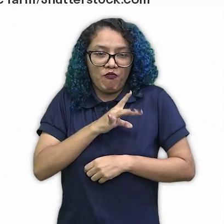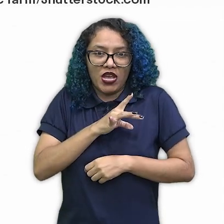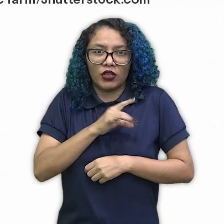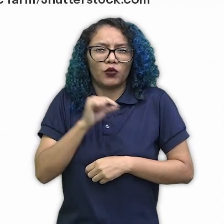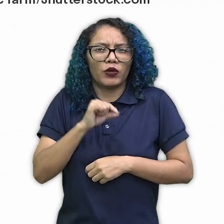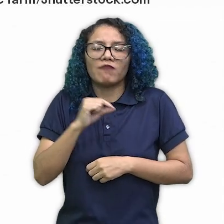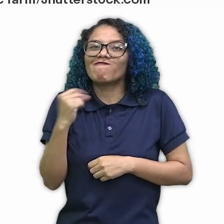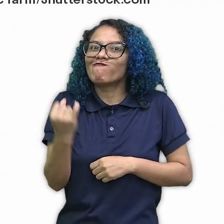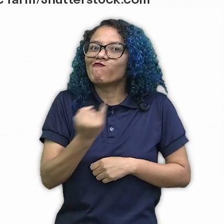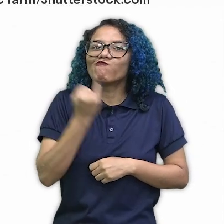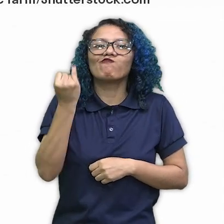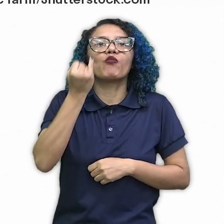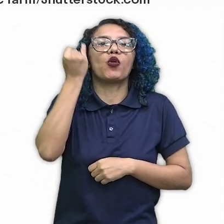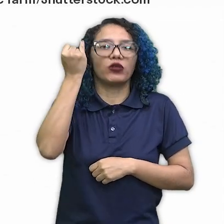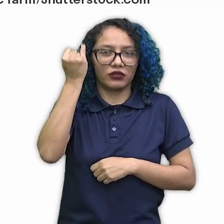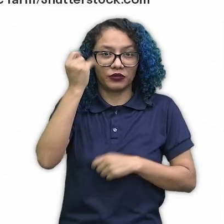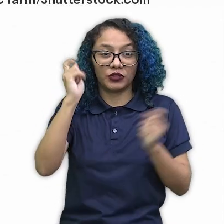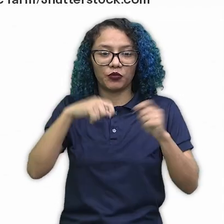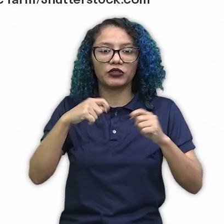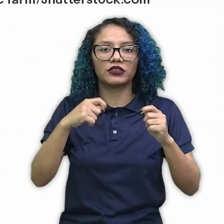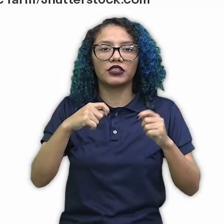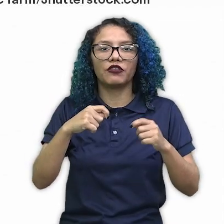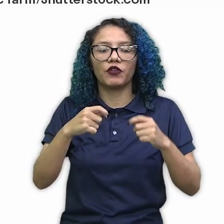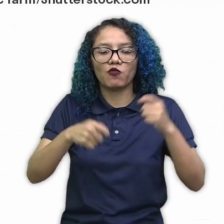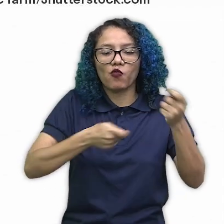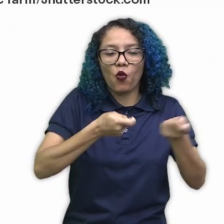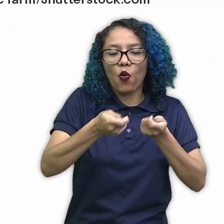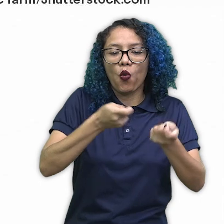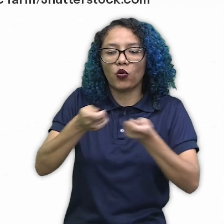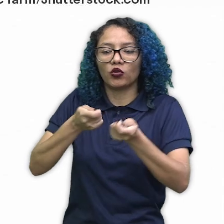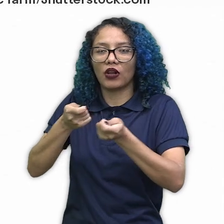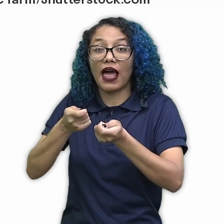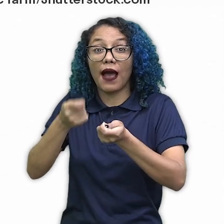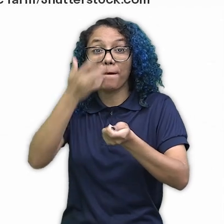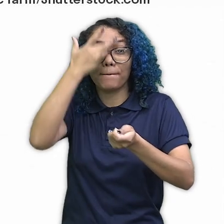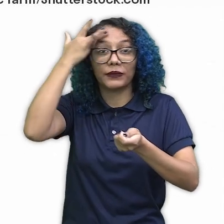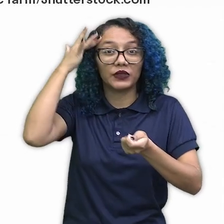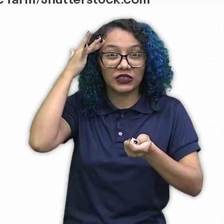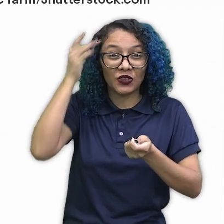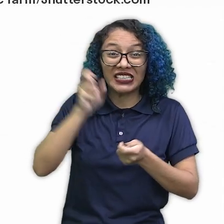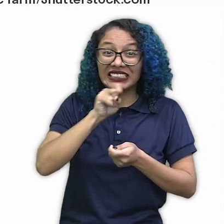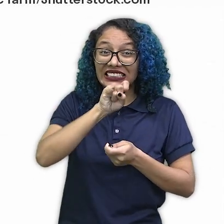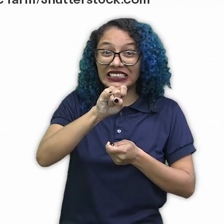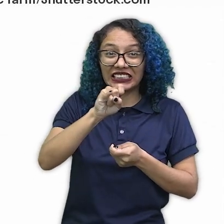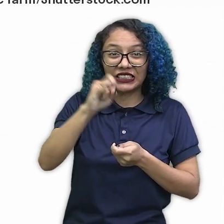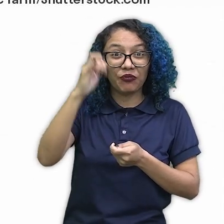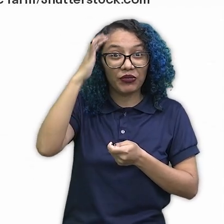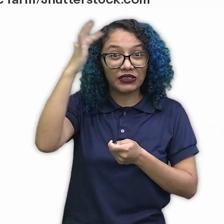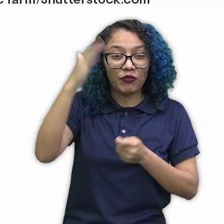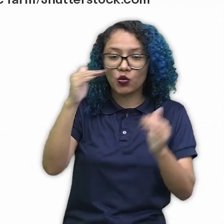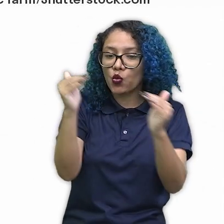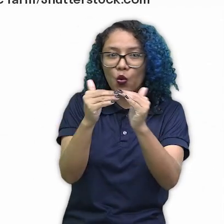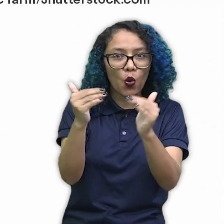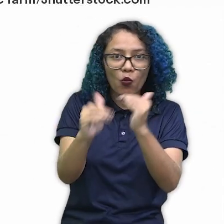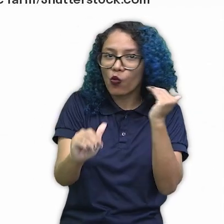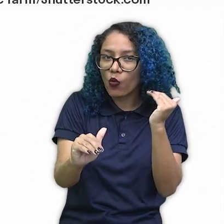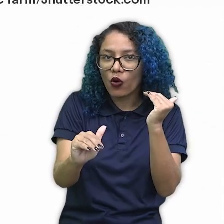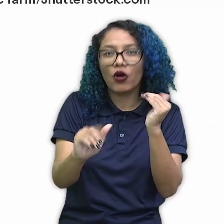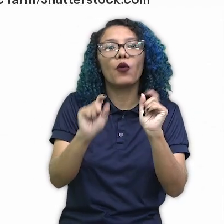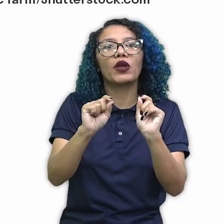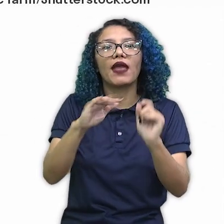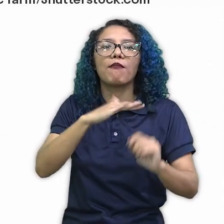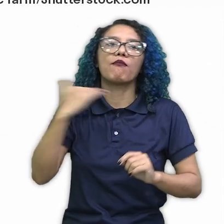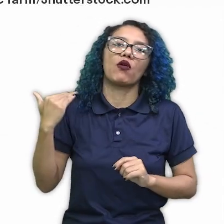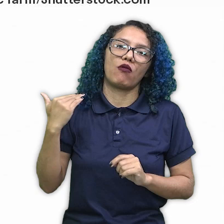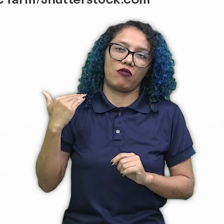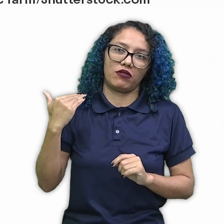para controlar as vontades díspares. Ou seja, quem pensar diferente vai morrer,